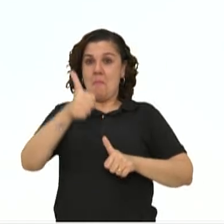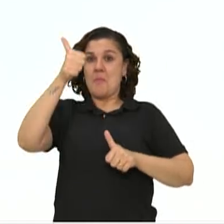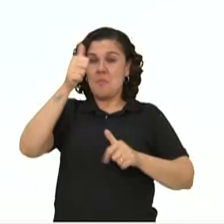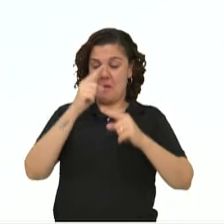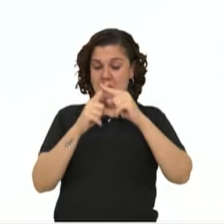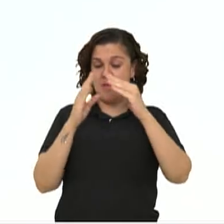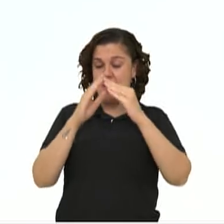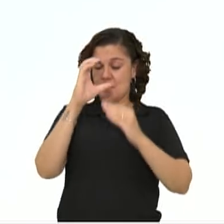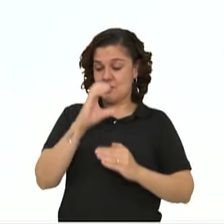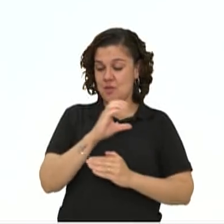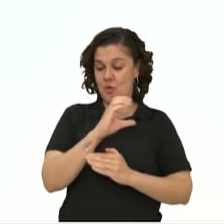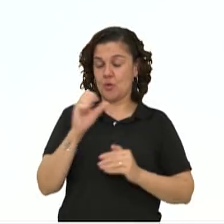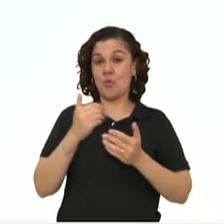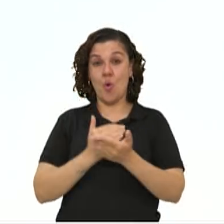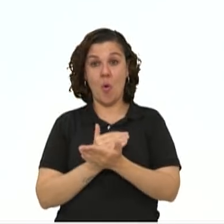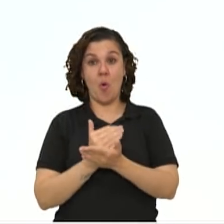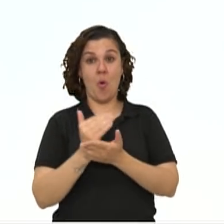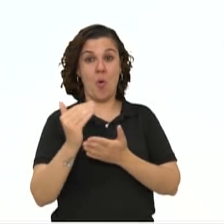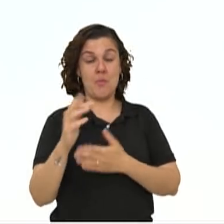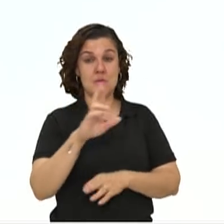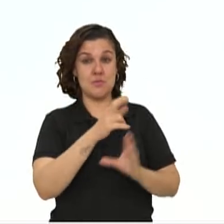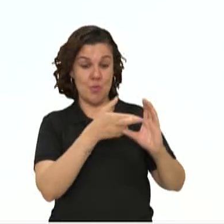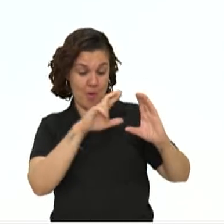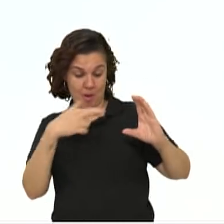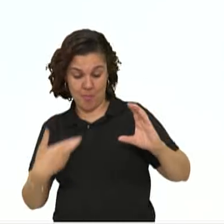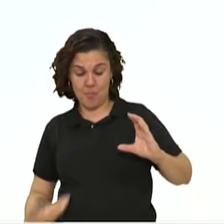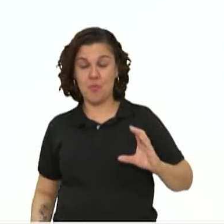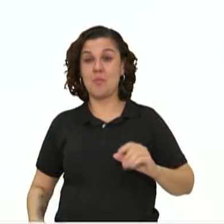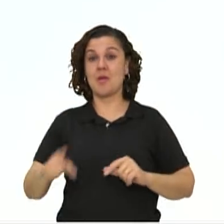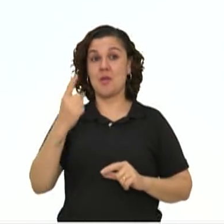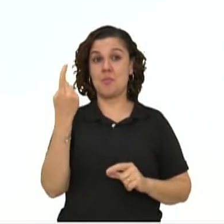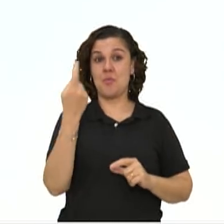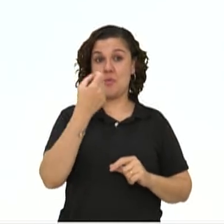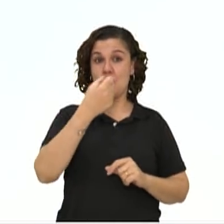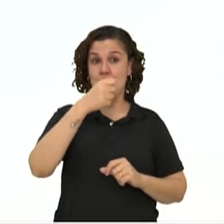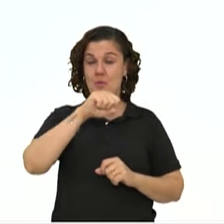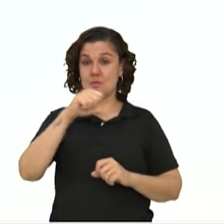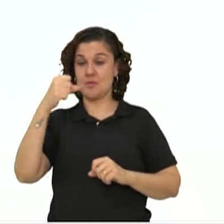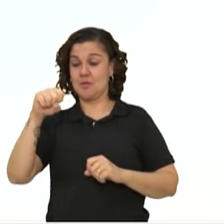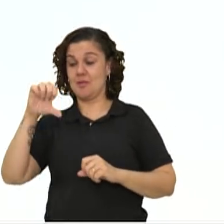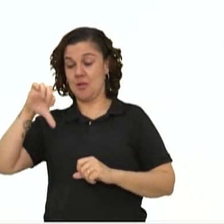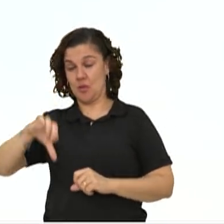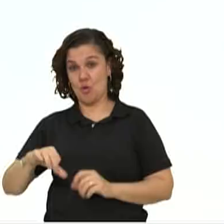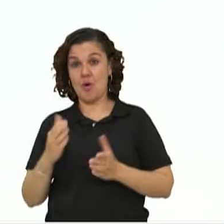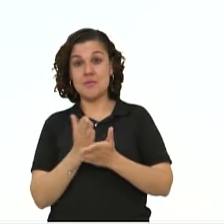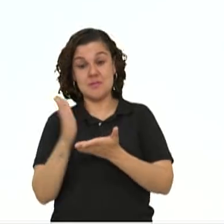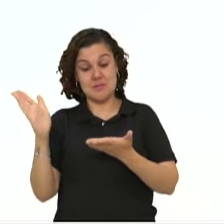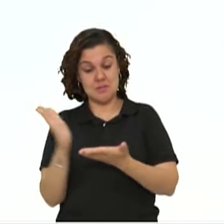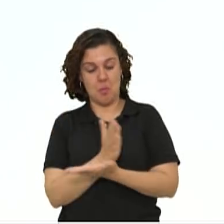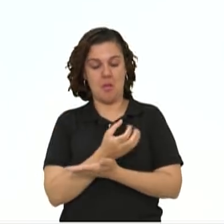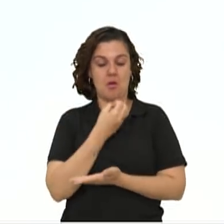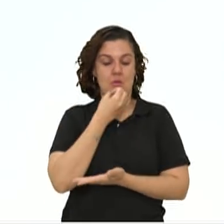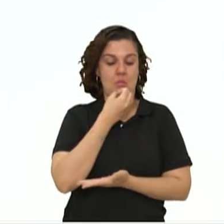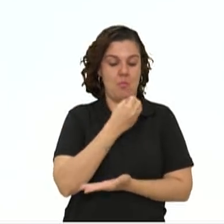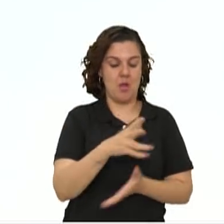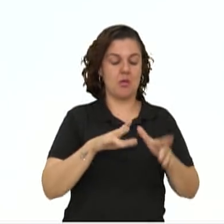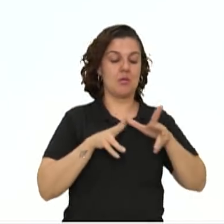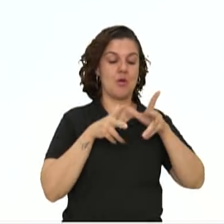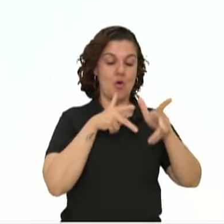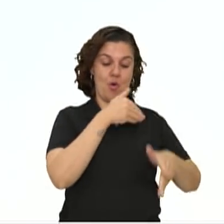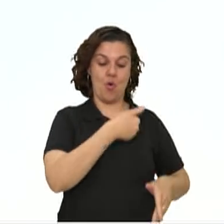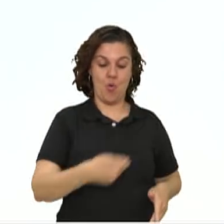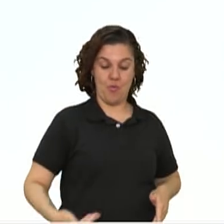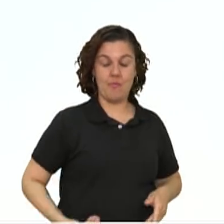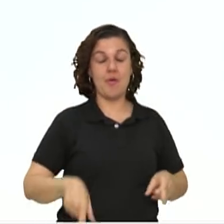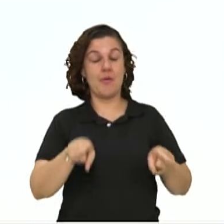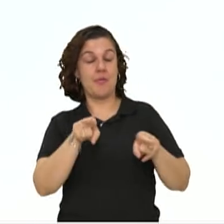Brasil, através da proclamação da República em 1989, separando o bem público e a religião, começou a se desenvolver a